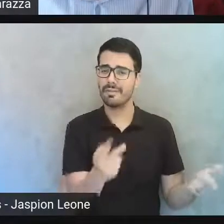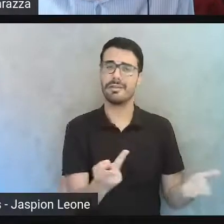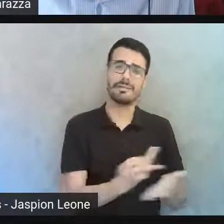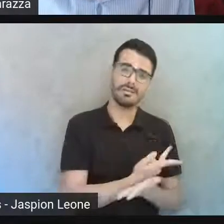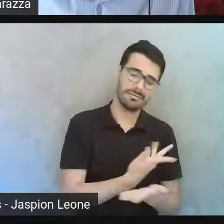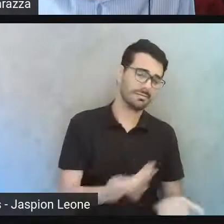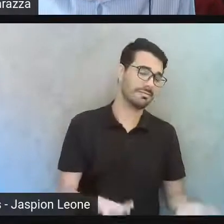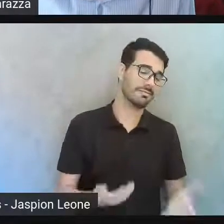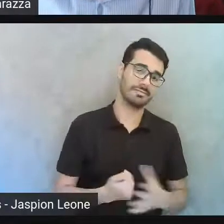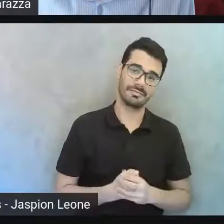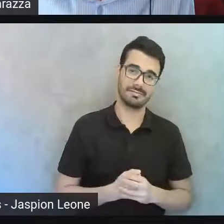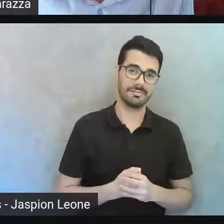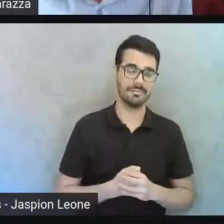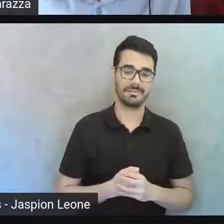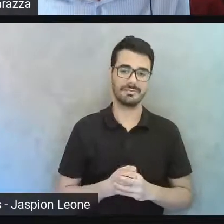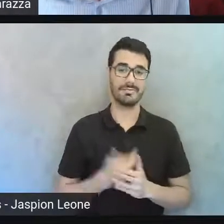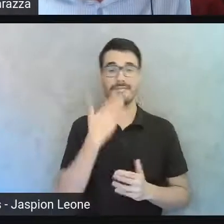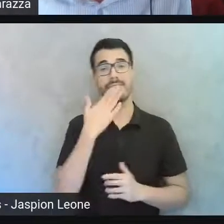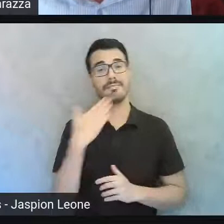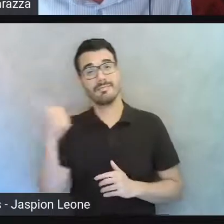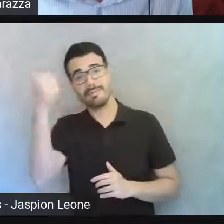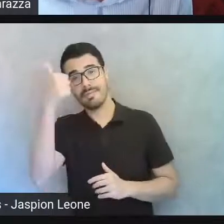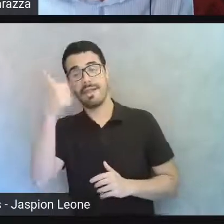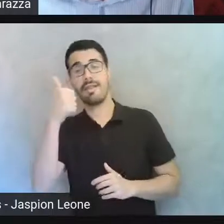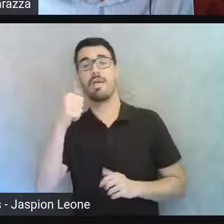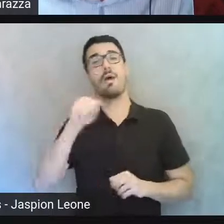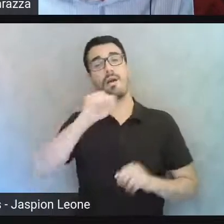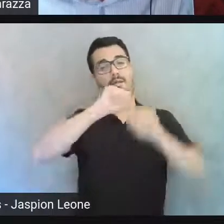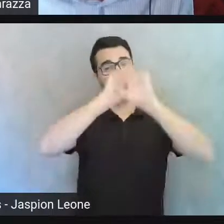acredito que seja melhor que seja às